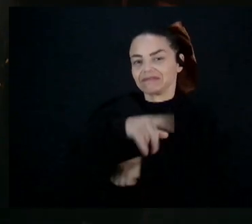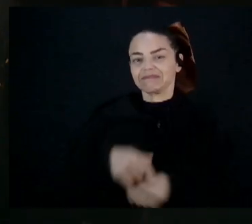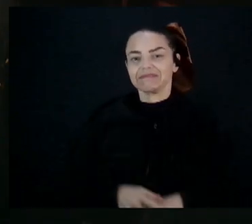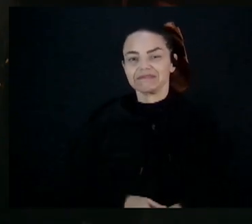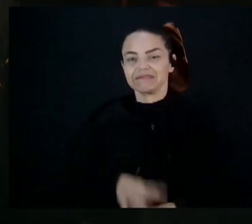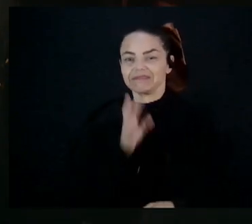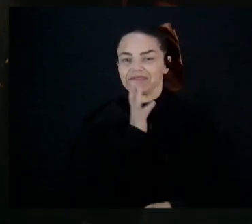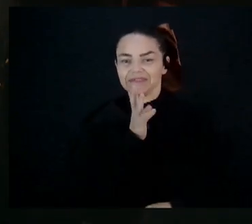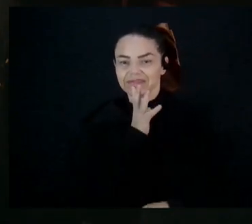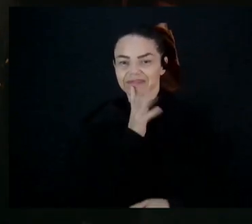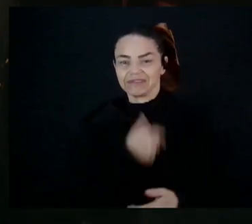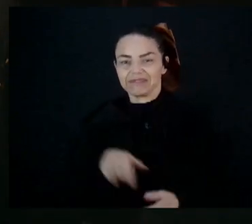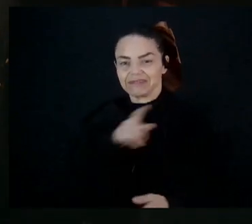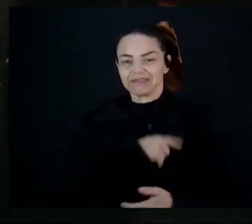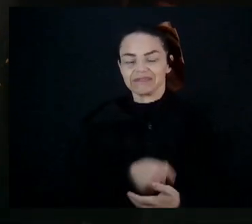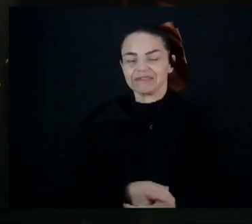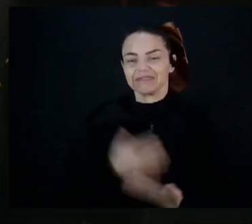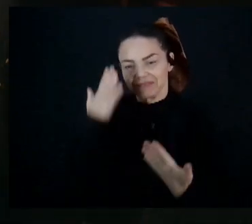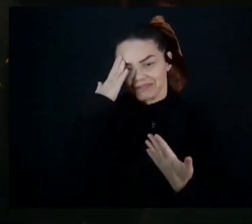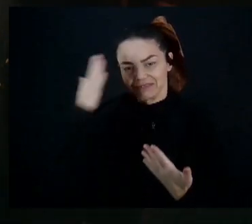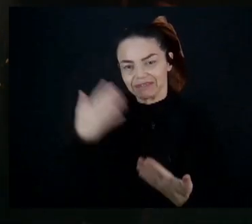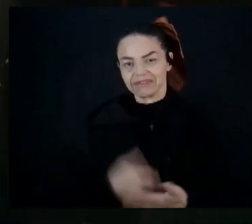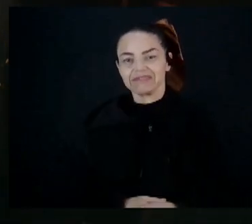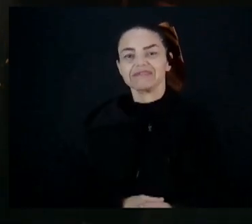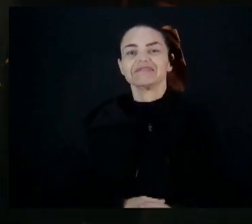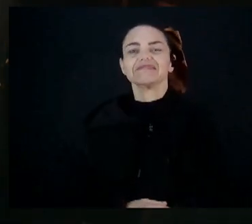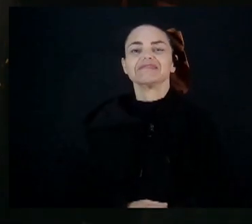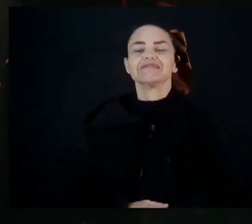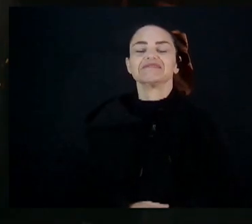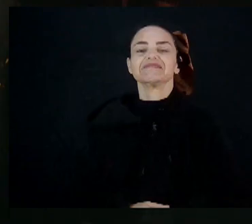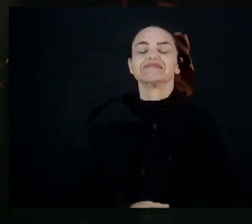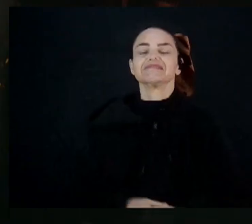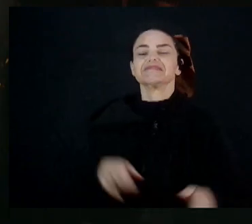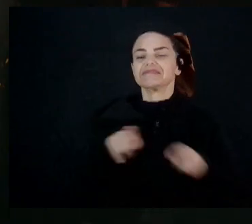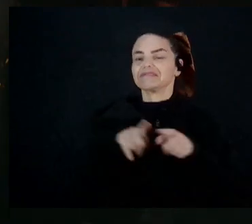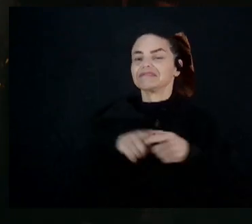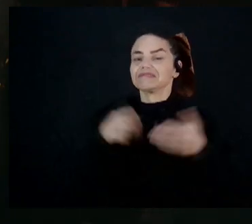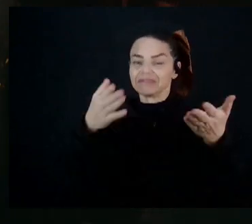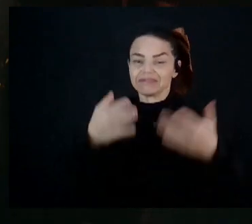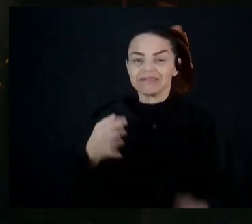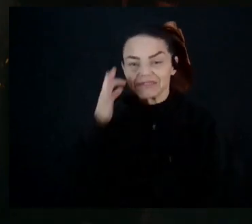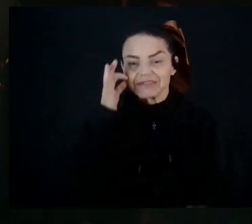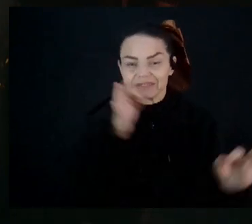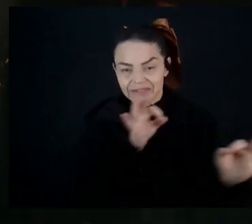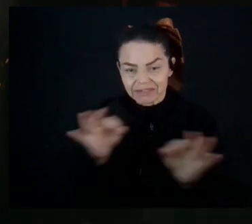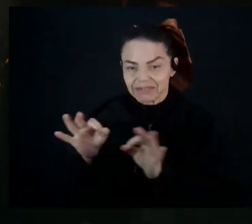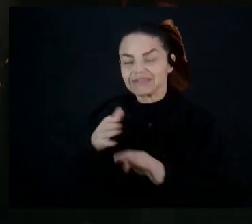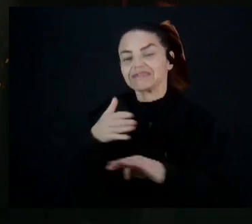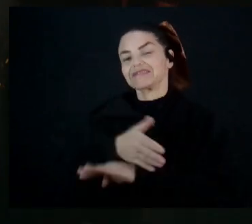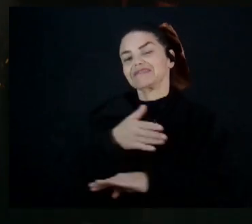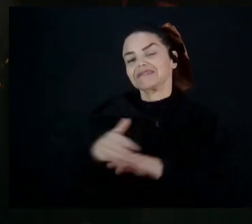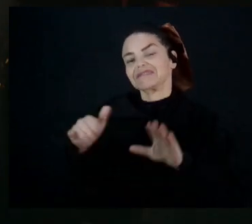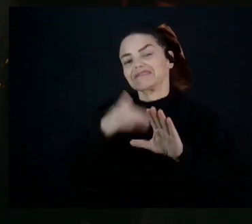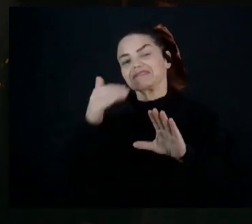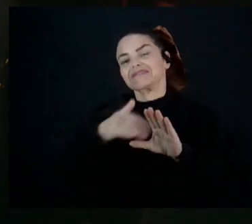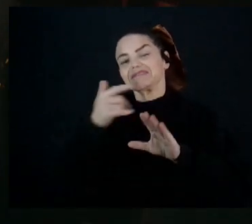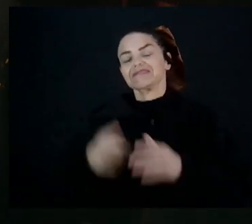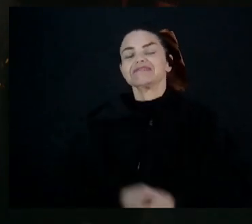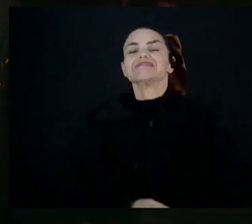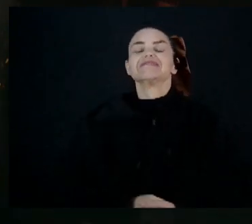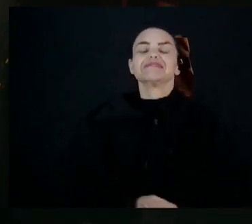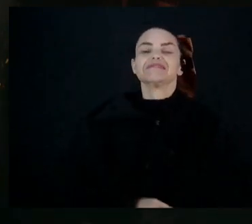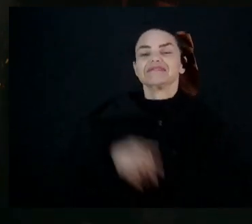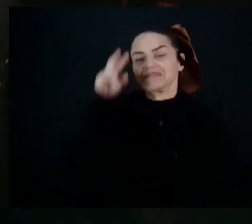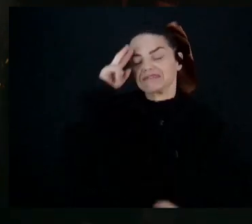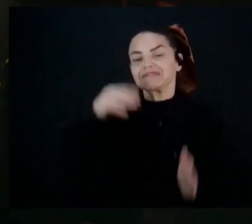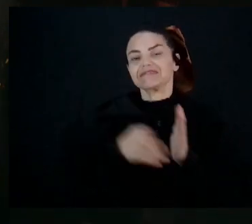conhecimento conosco, doutor. Muito obrigada mais uma vez. E agradecemos também você aí de casa que participa, que está conosco de segunda a sexta, a